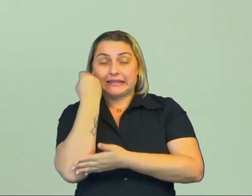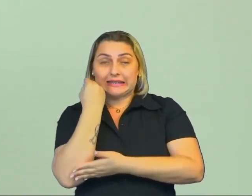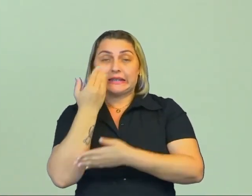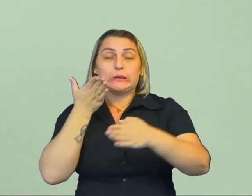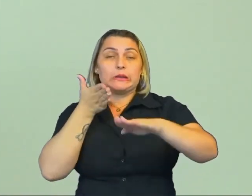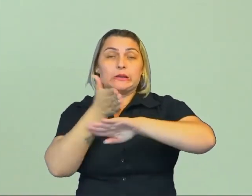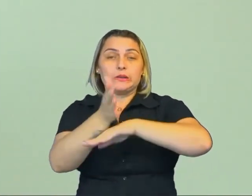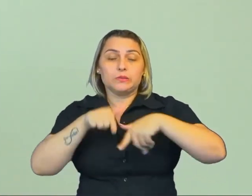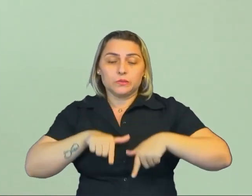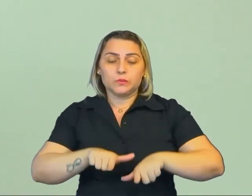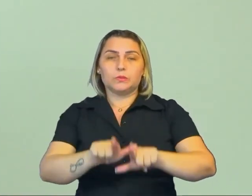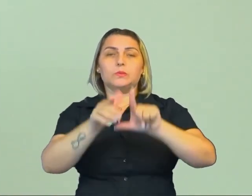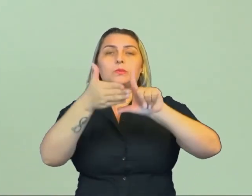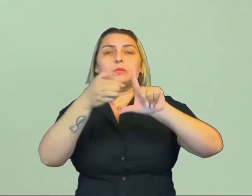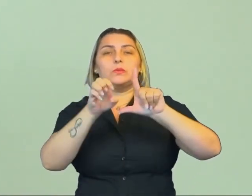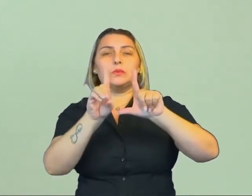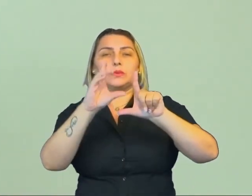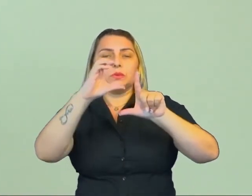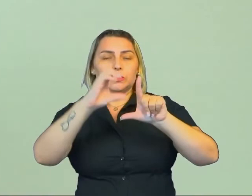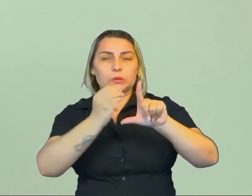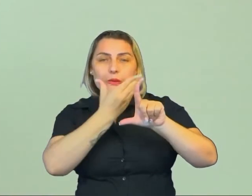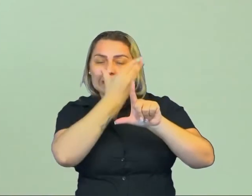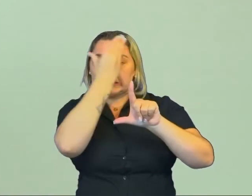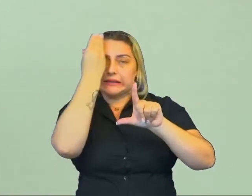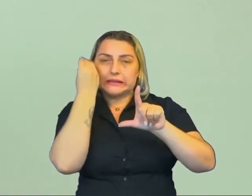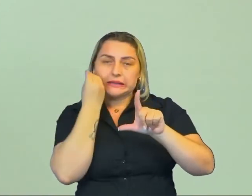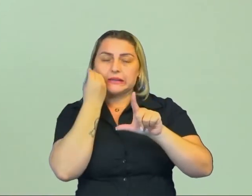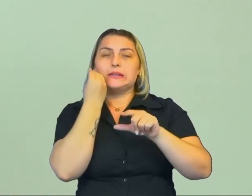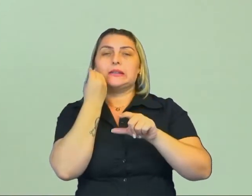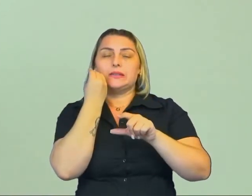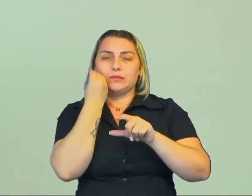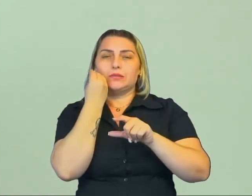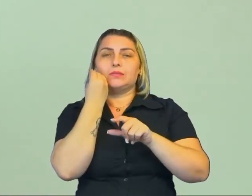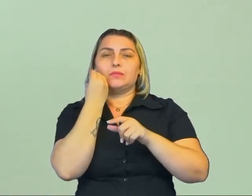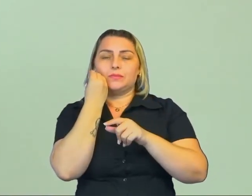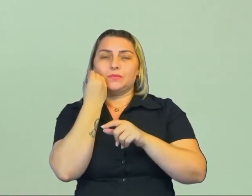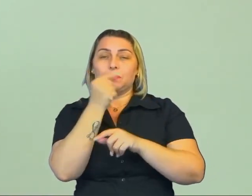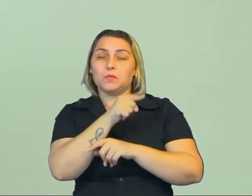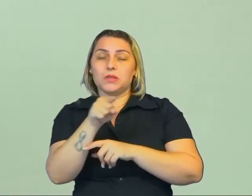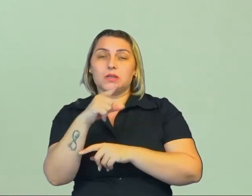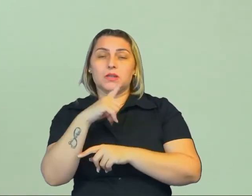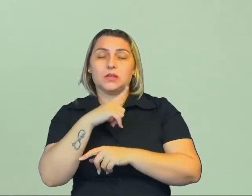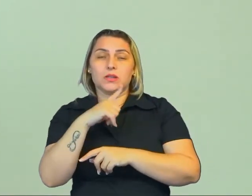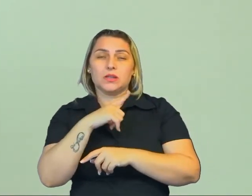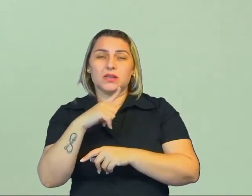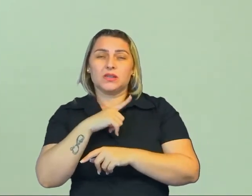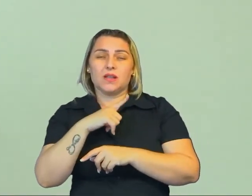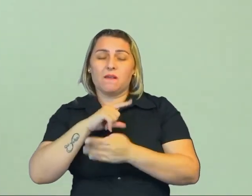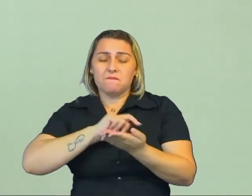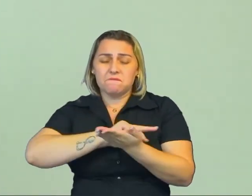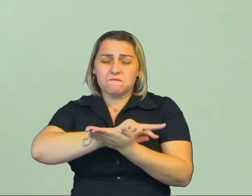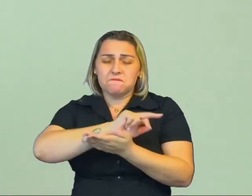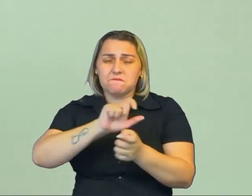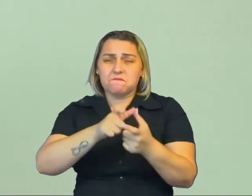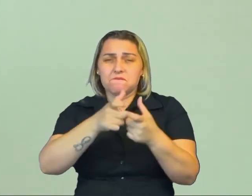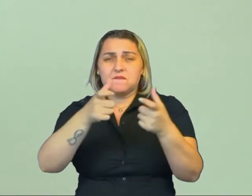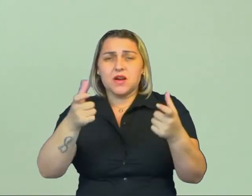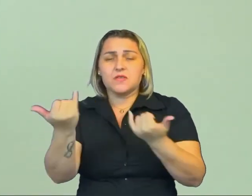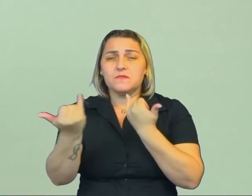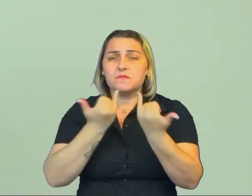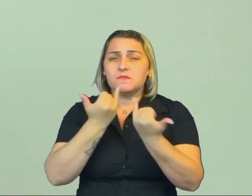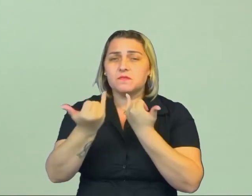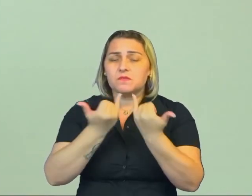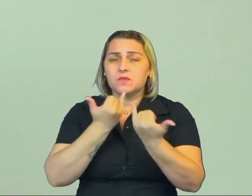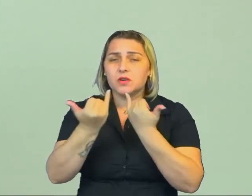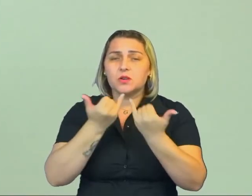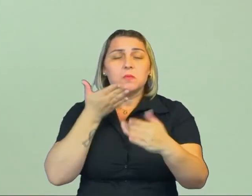de acessar a plataforma Eduque. Não esqueçam de... Gente, vocês têm uma gama de